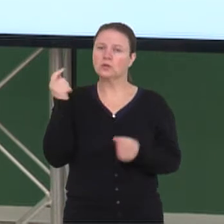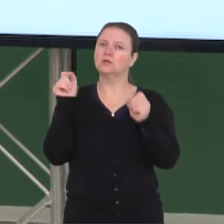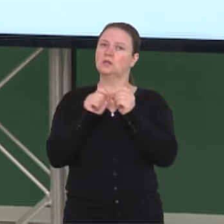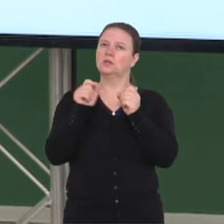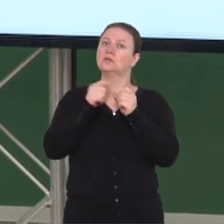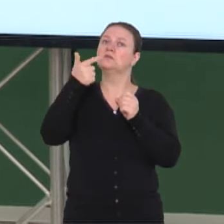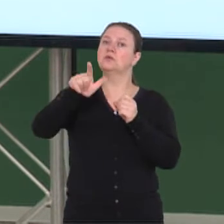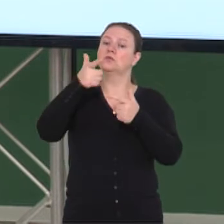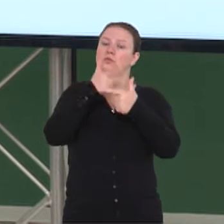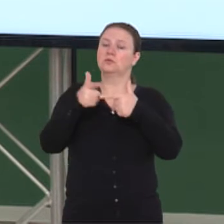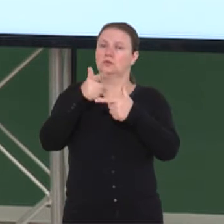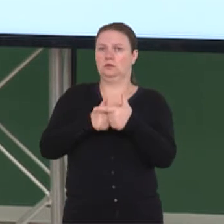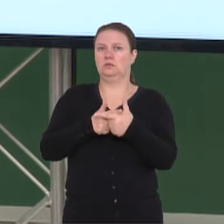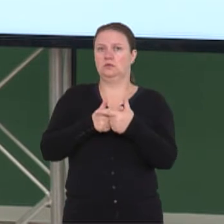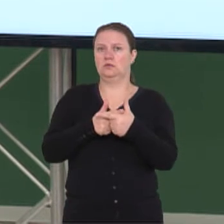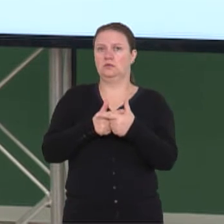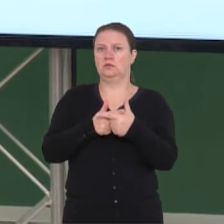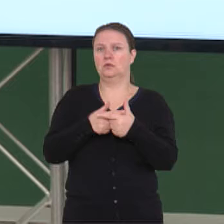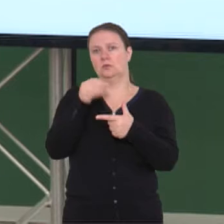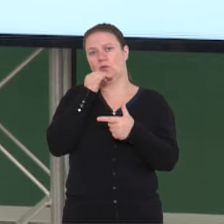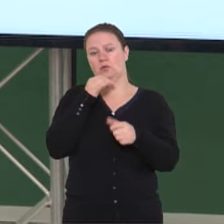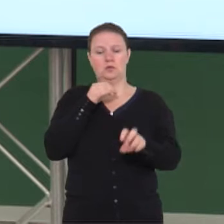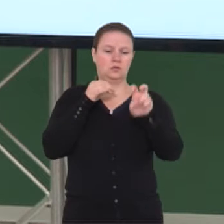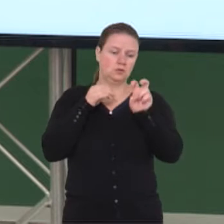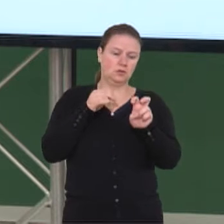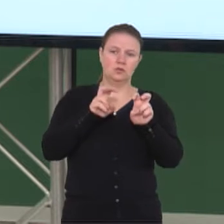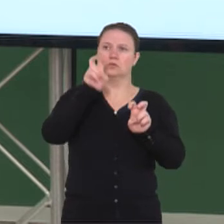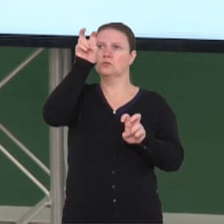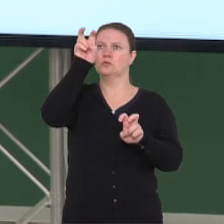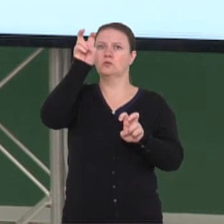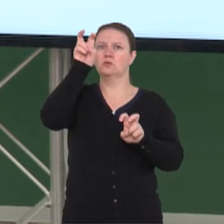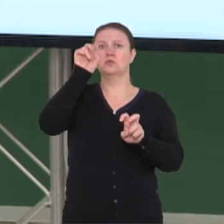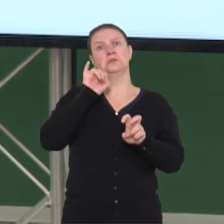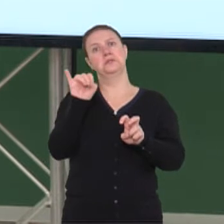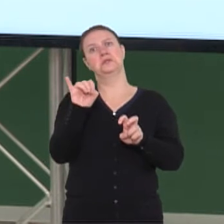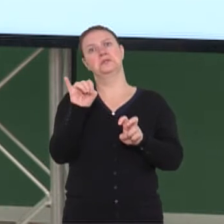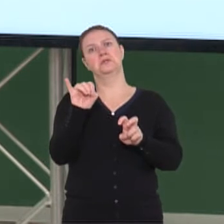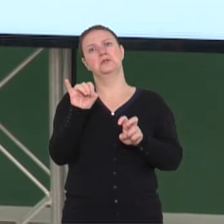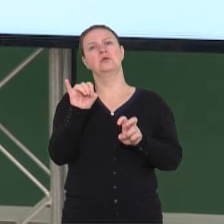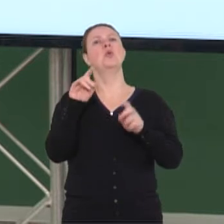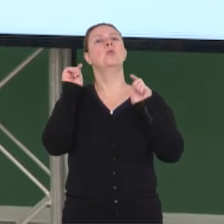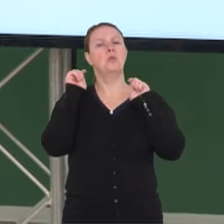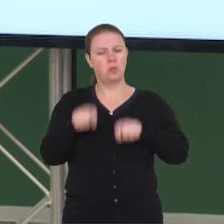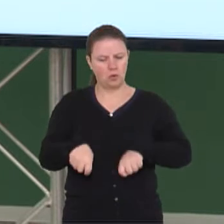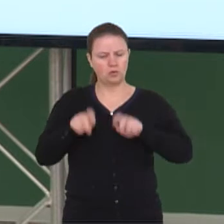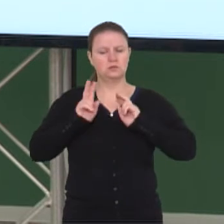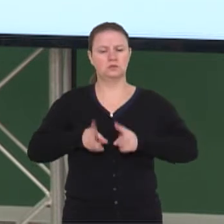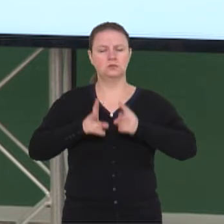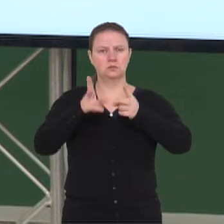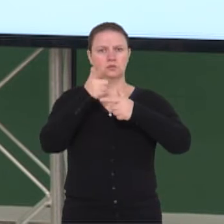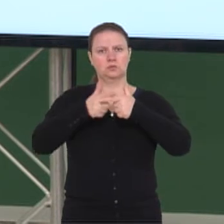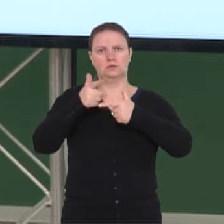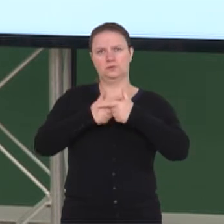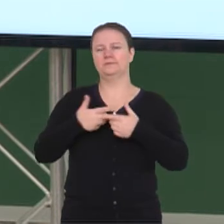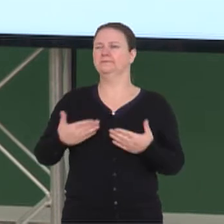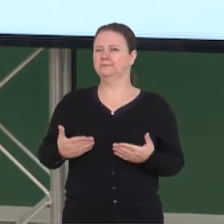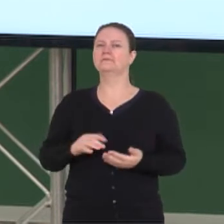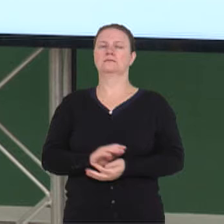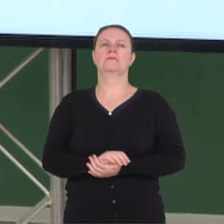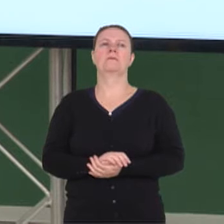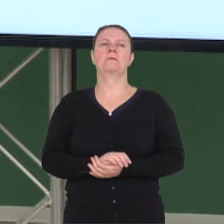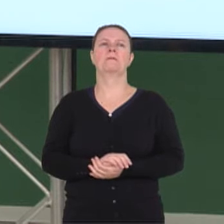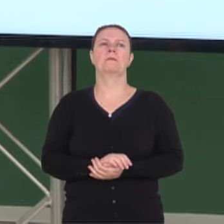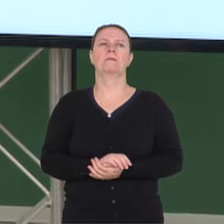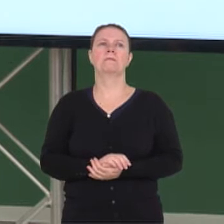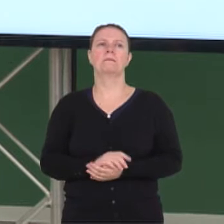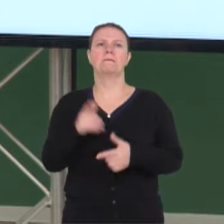É como se eu tivesse 5 de resto e 5 de divisor. Eu consigo ainda dividir 5 por 5. Continuando aqui então a operação. Divido x